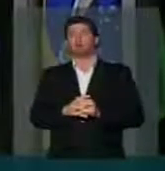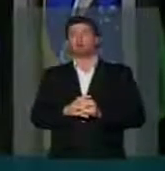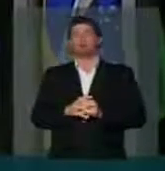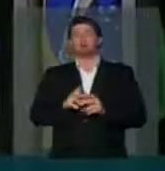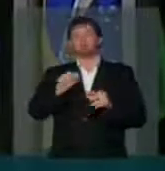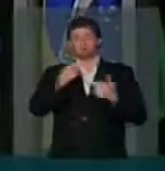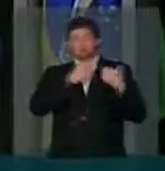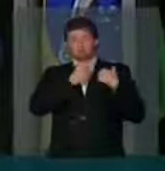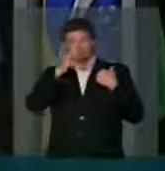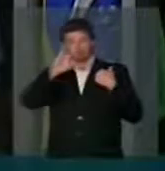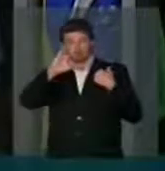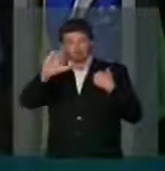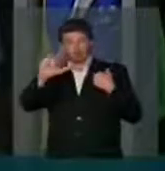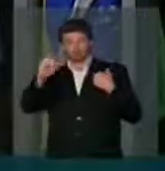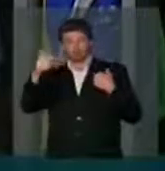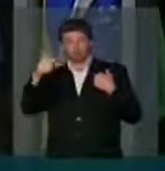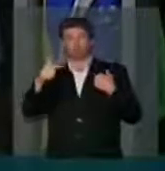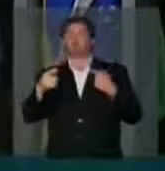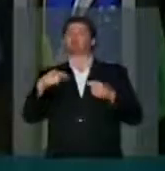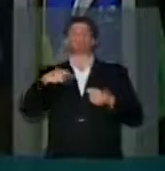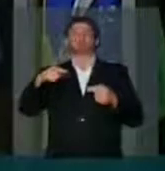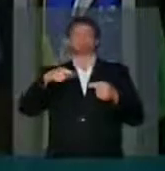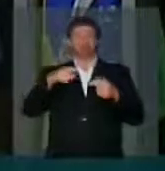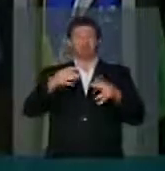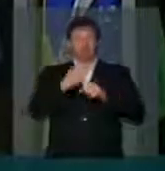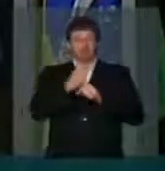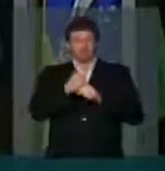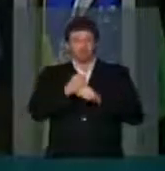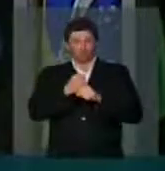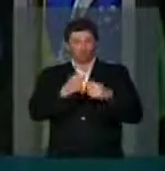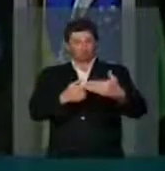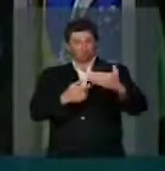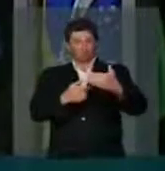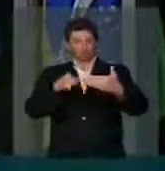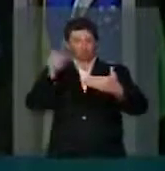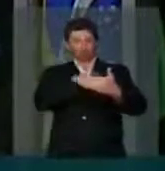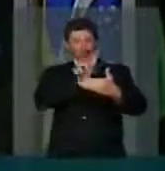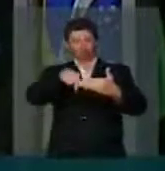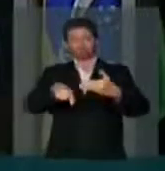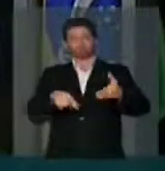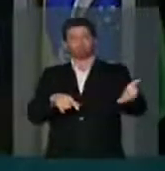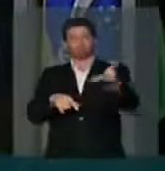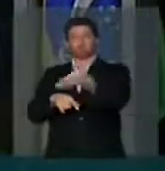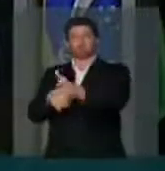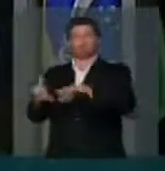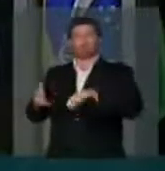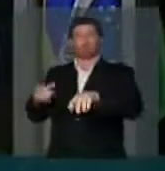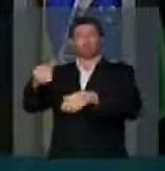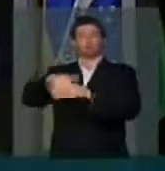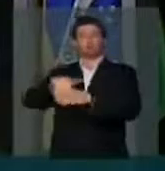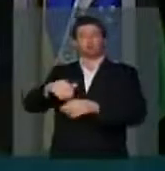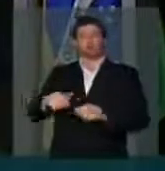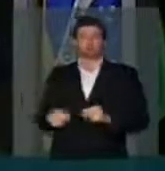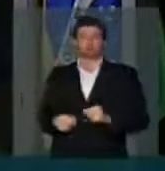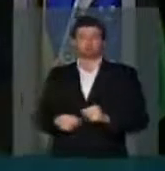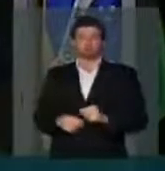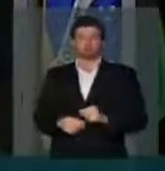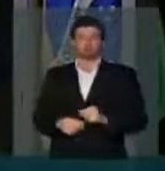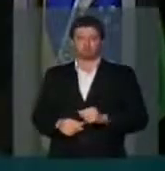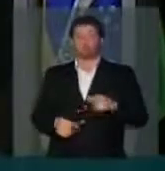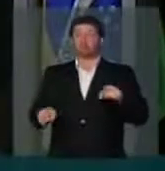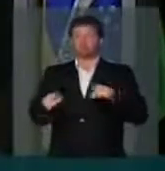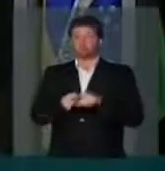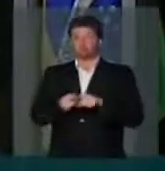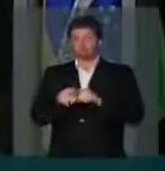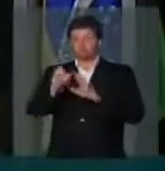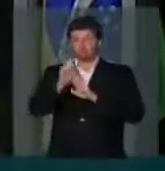responsabilidade fiscal, tem que rejeitar as contas e enviar ao Congresso Nacional. Por falar em contas, fizemos também